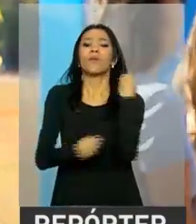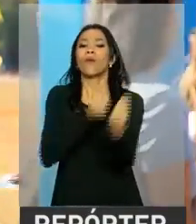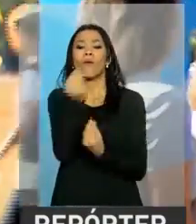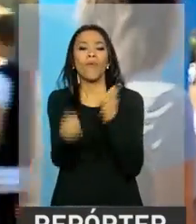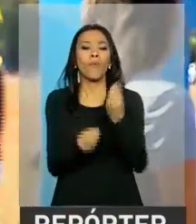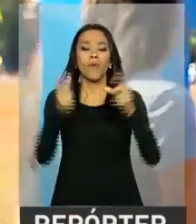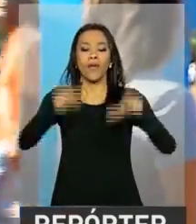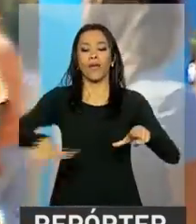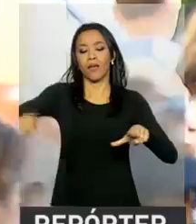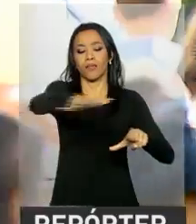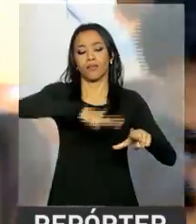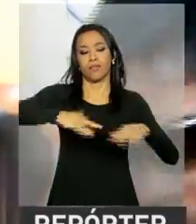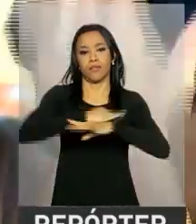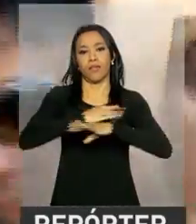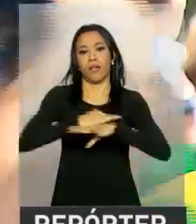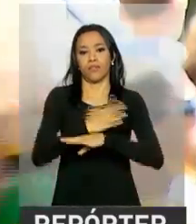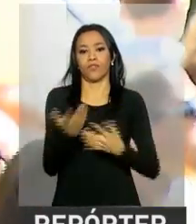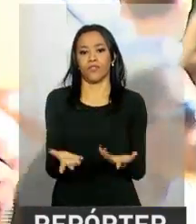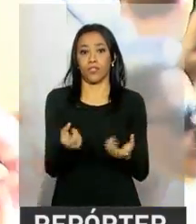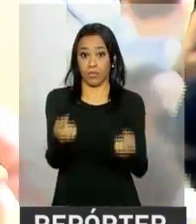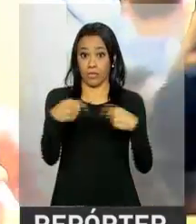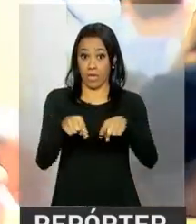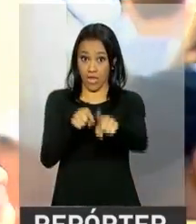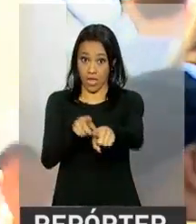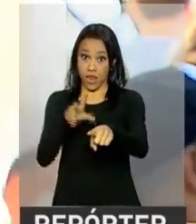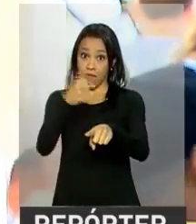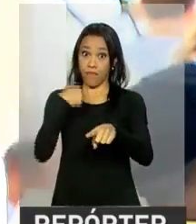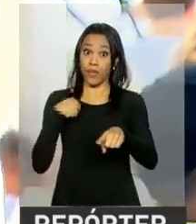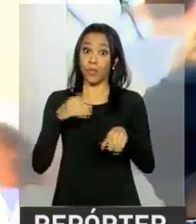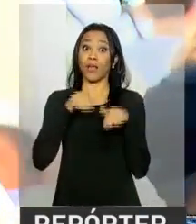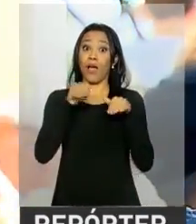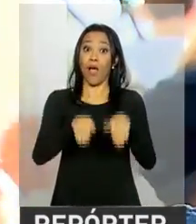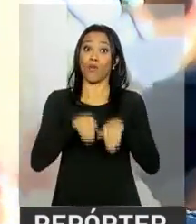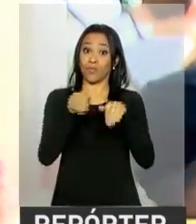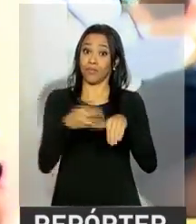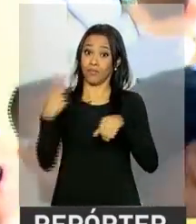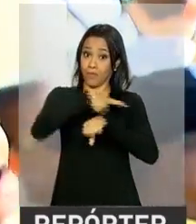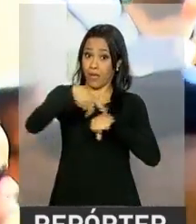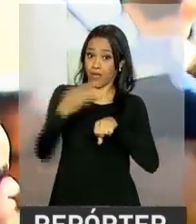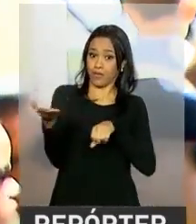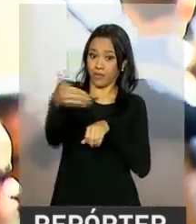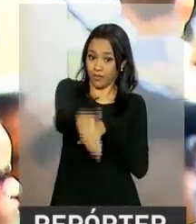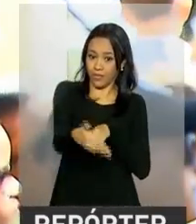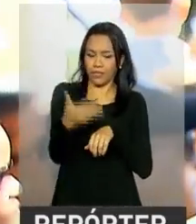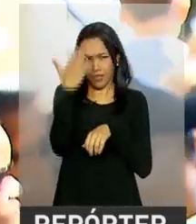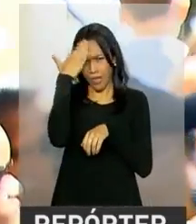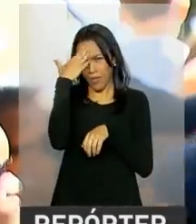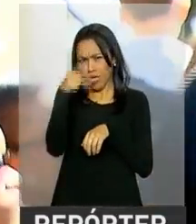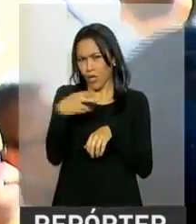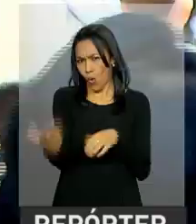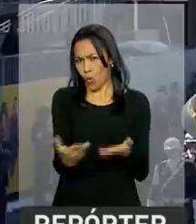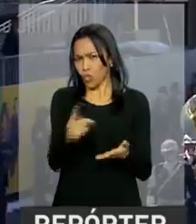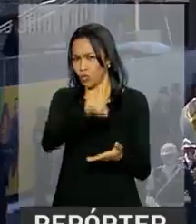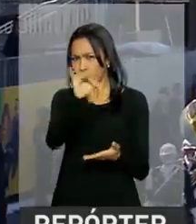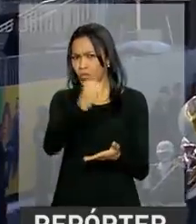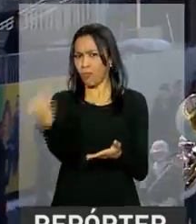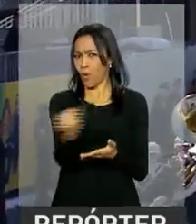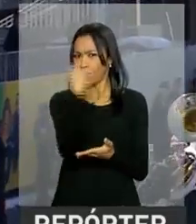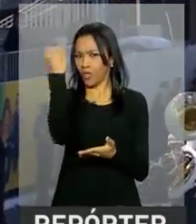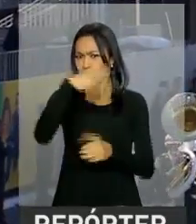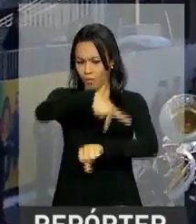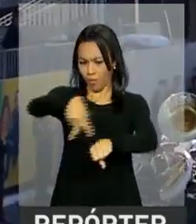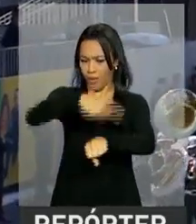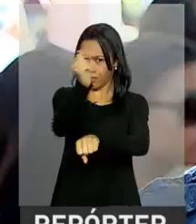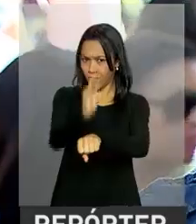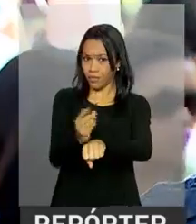marco da cidade mesmo. Lucas veio da Áustria para conhecer o Brasil. Soube que hoje era um dia importante para o país e quis ver o desfile